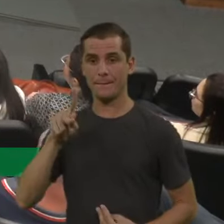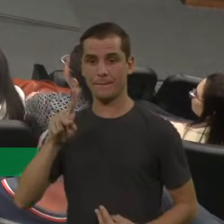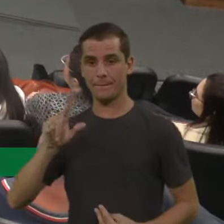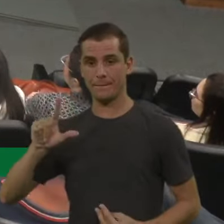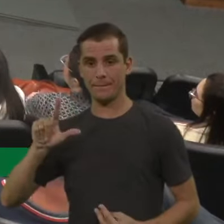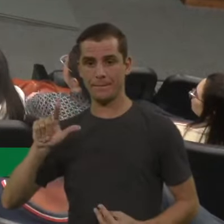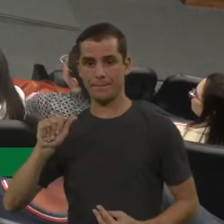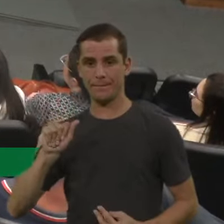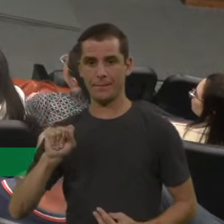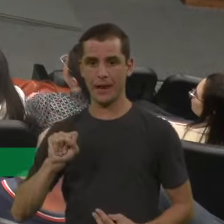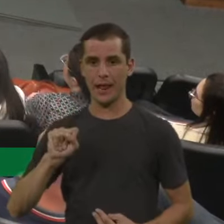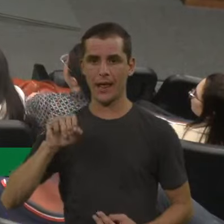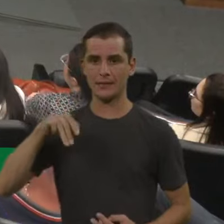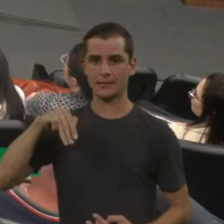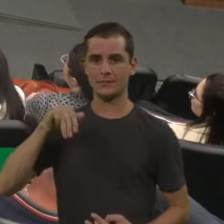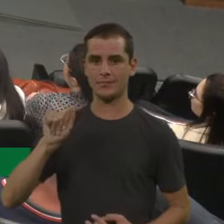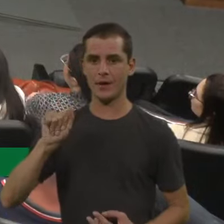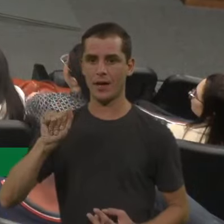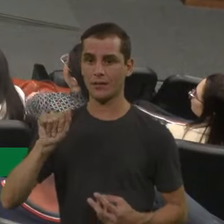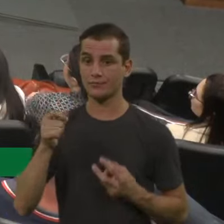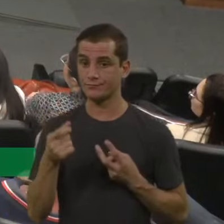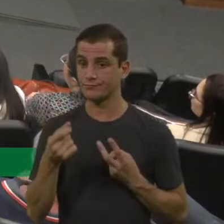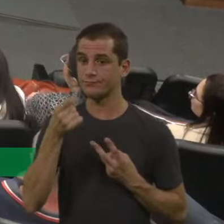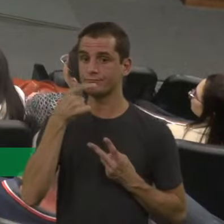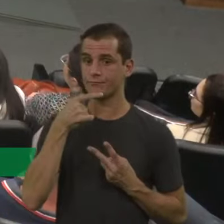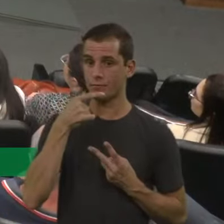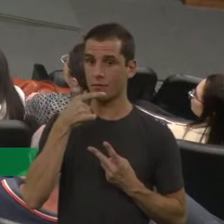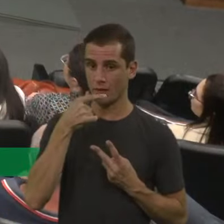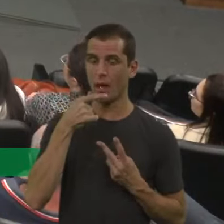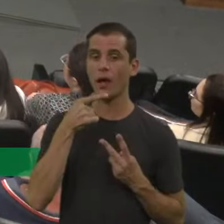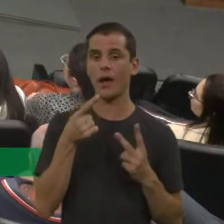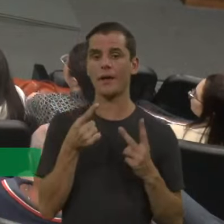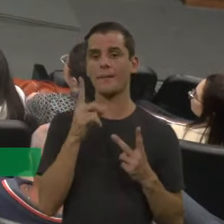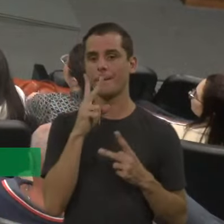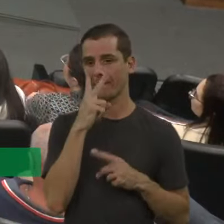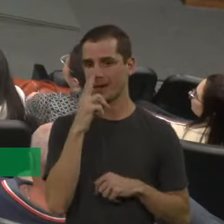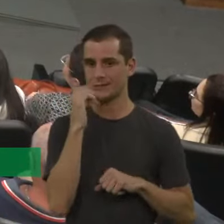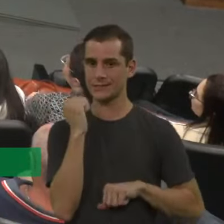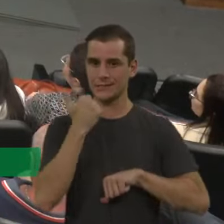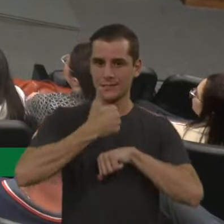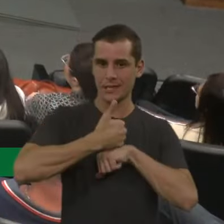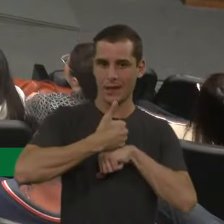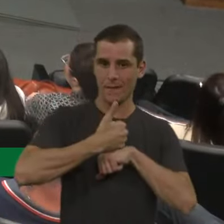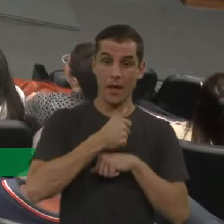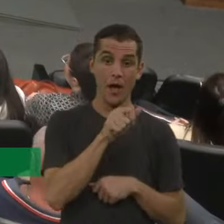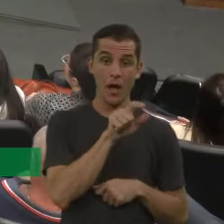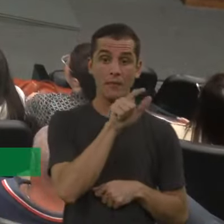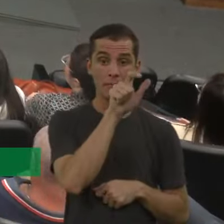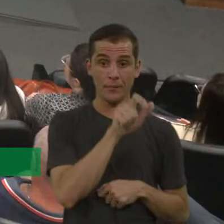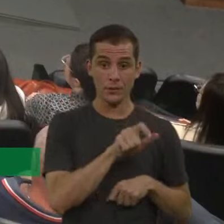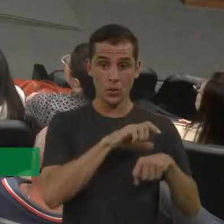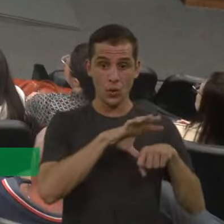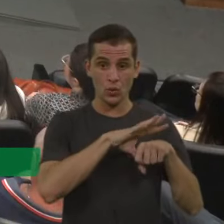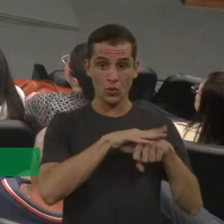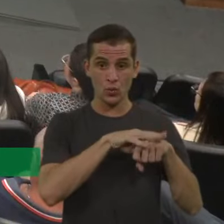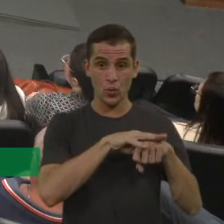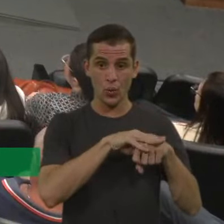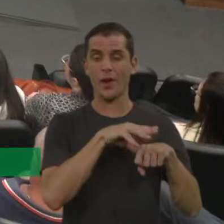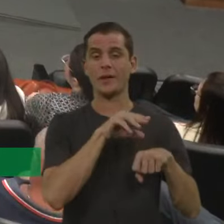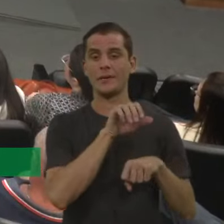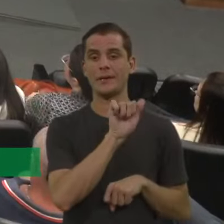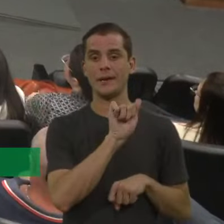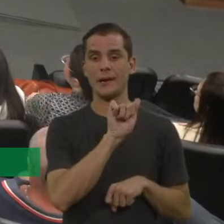que está alterada nos pacientes com angedema sendo reposta. Então, é um tratamento que vai no alvo, né? E